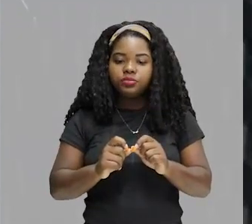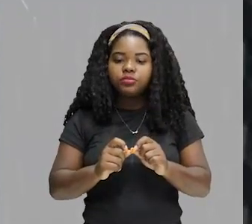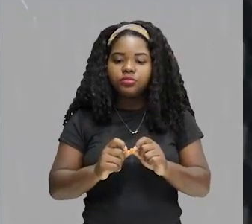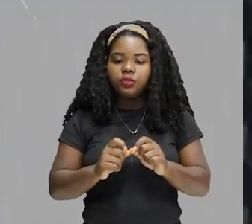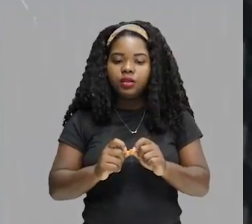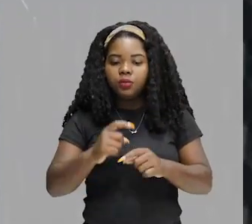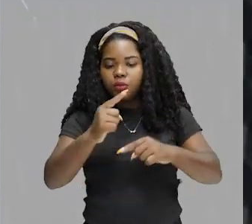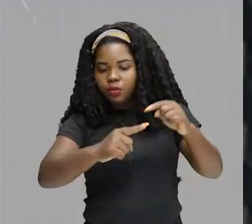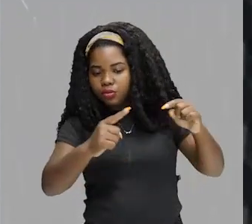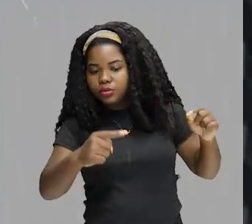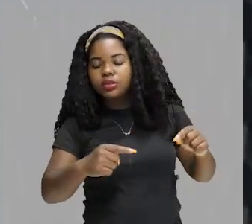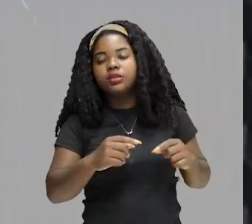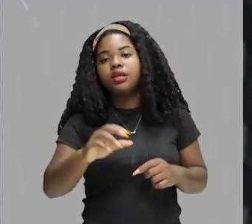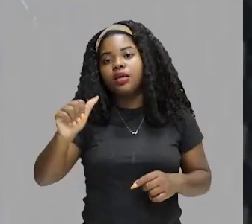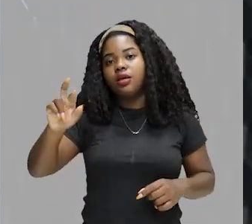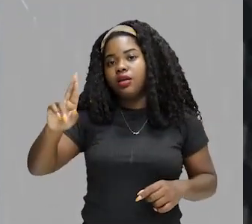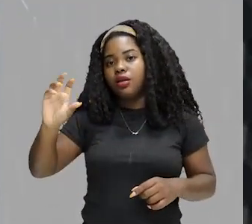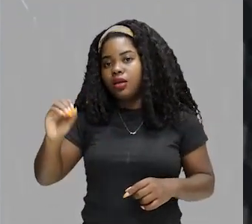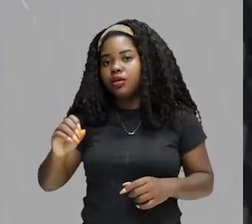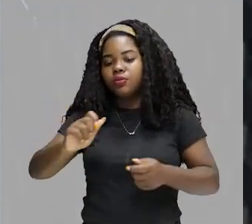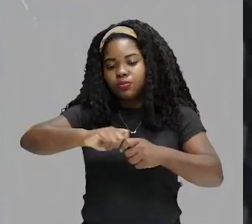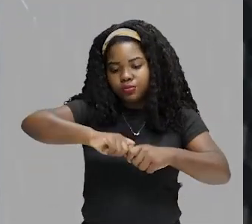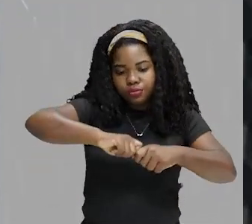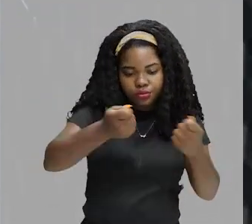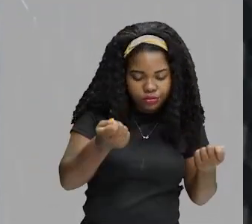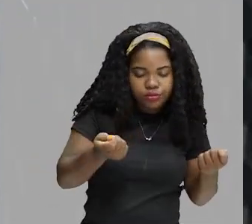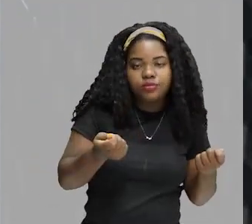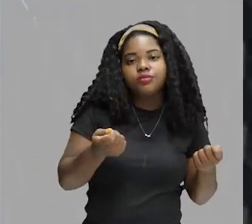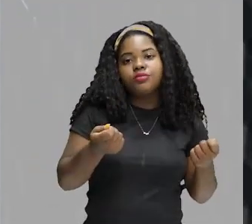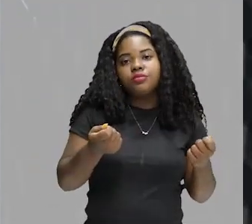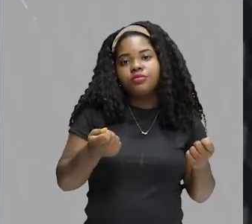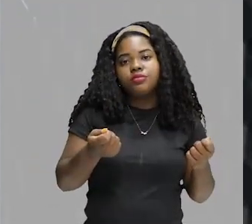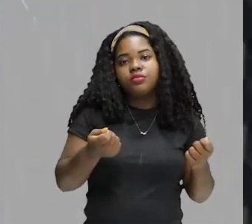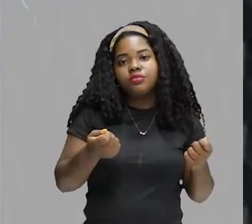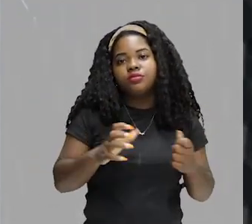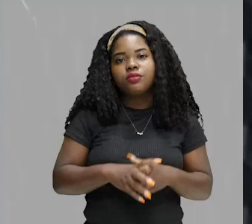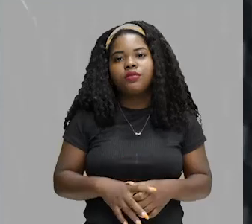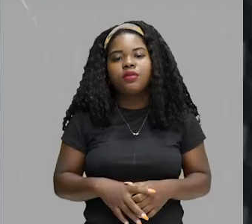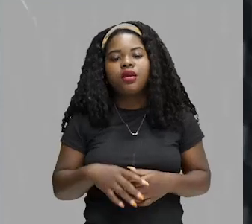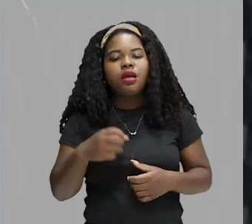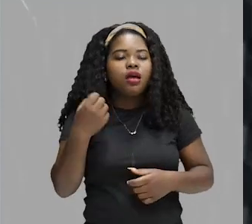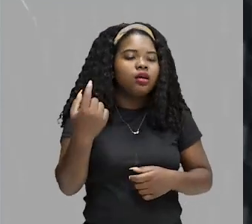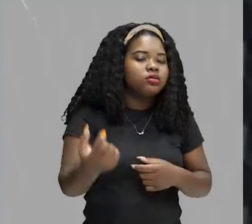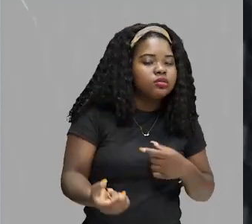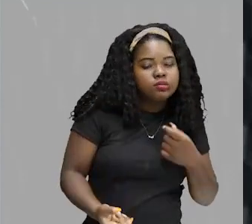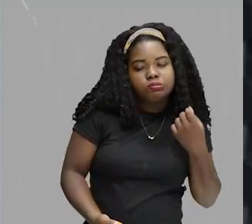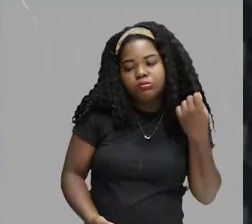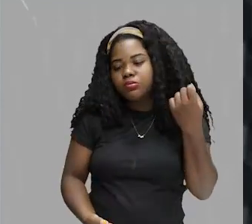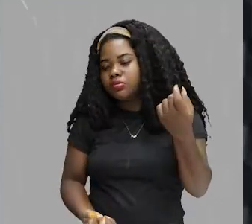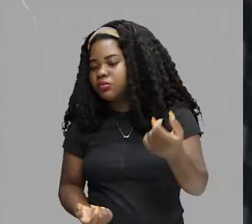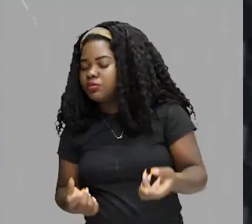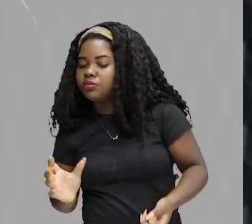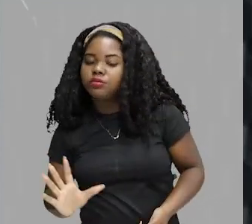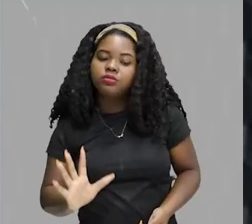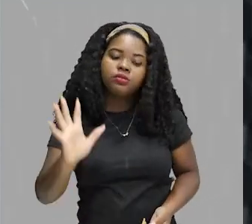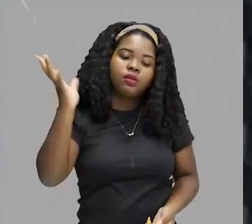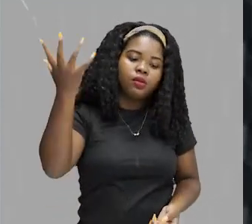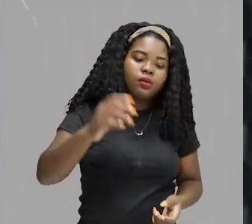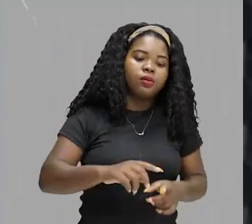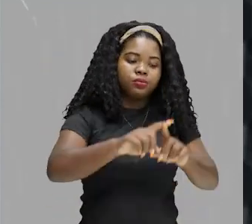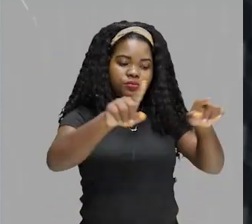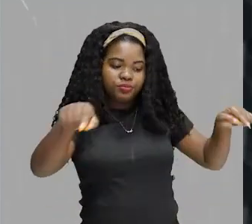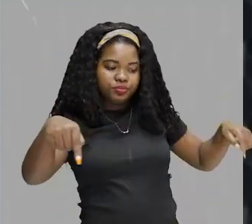que eu estou querendo mostrar para vocês com essa imagem? Que das raríssimas vezes quando tem uma